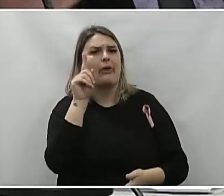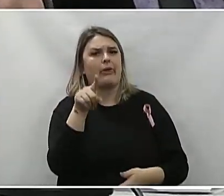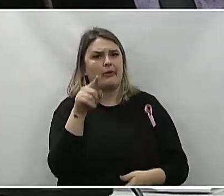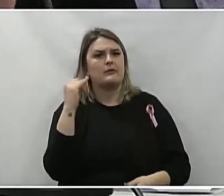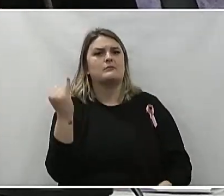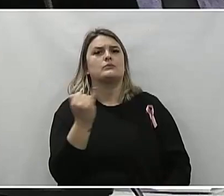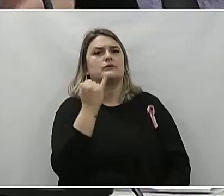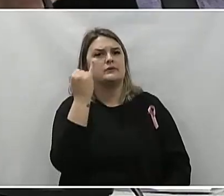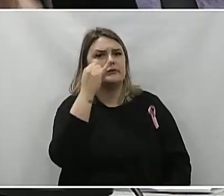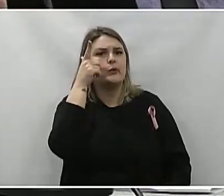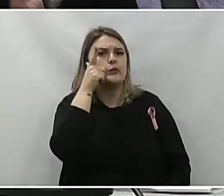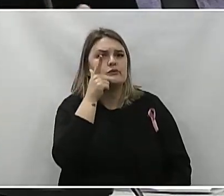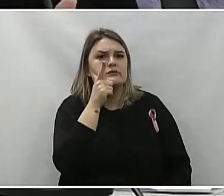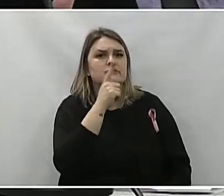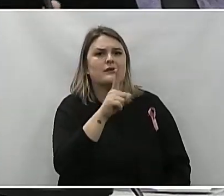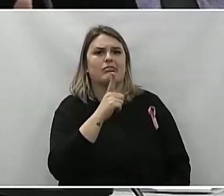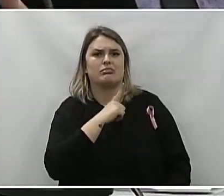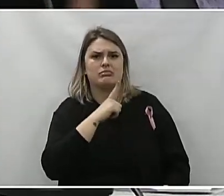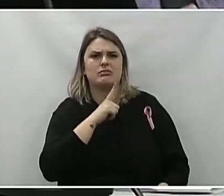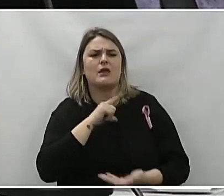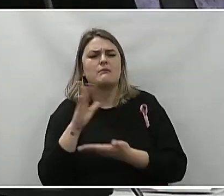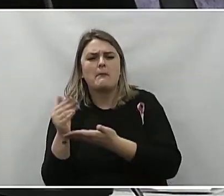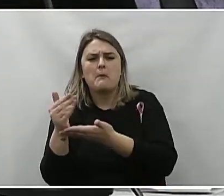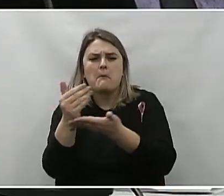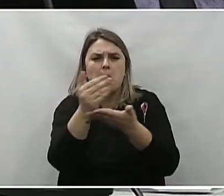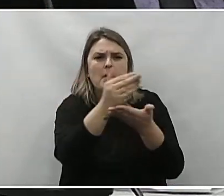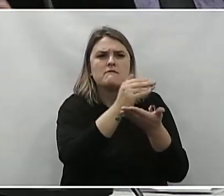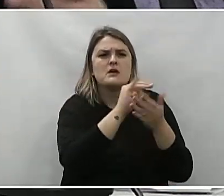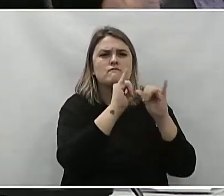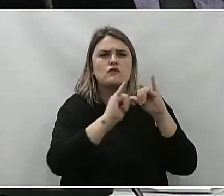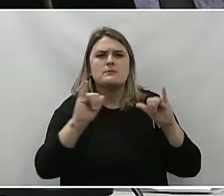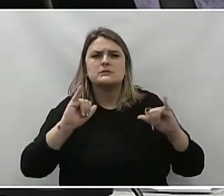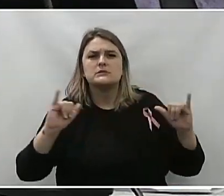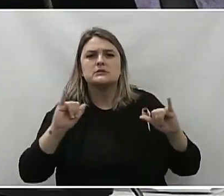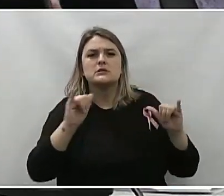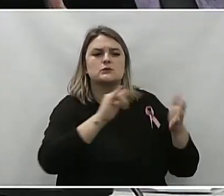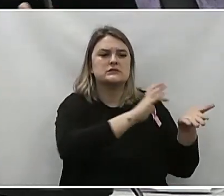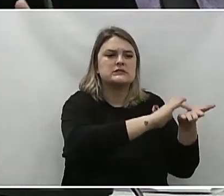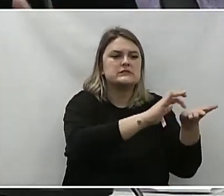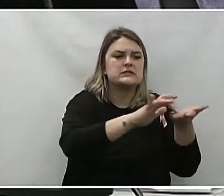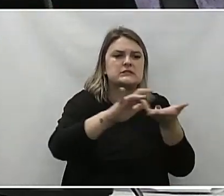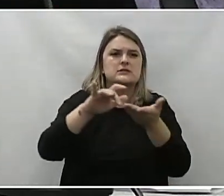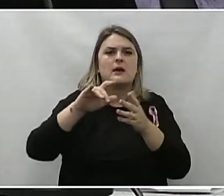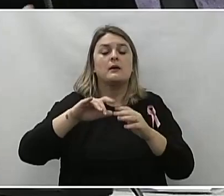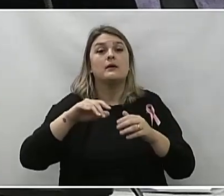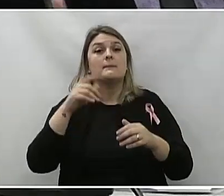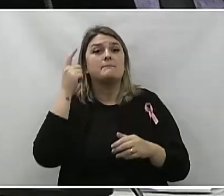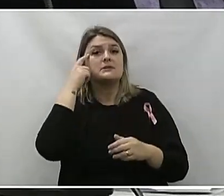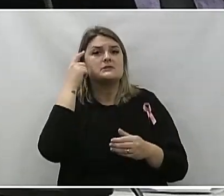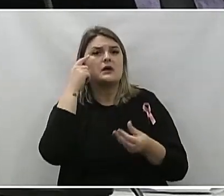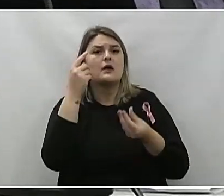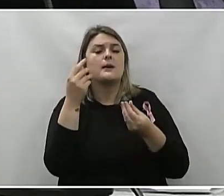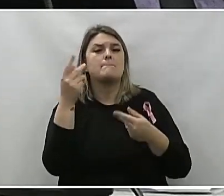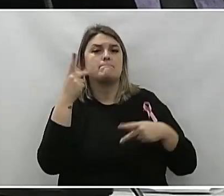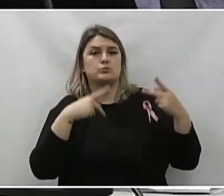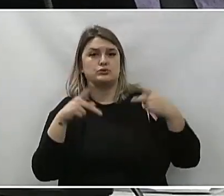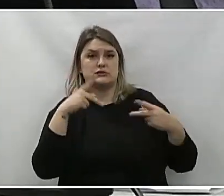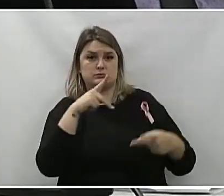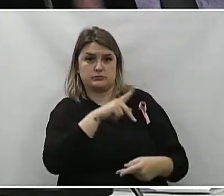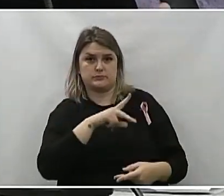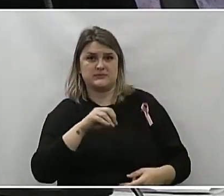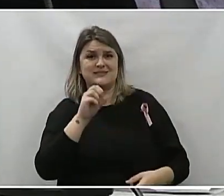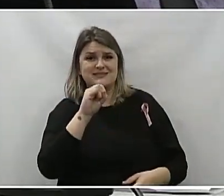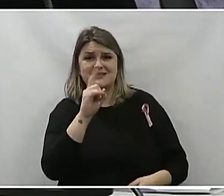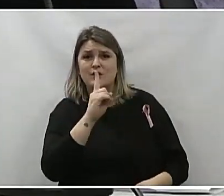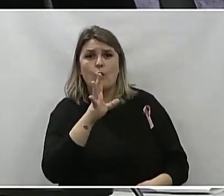que é de conseguir ter os dados de diferentes secretarias de diferentes setores para que a gente possa pensar em políticas públicas